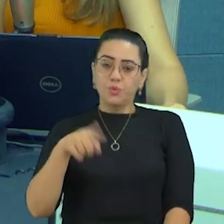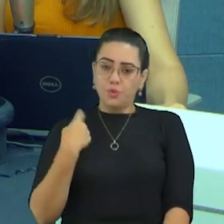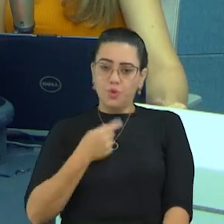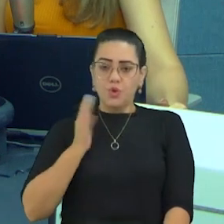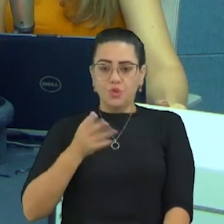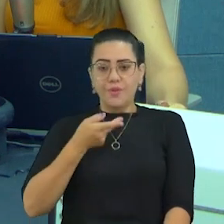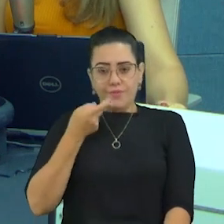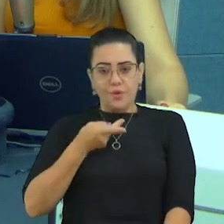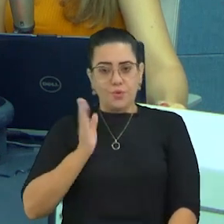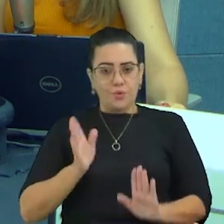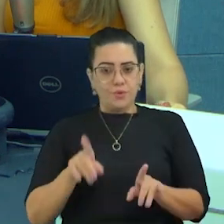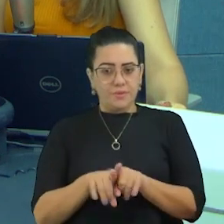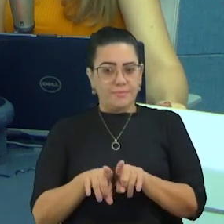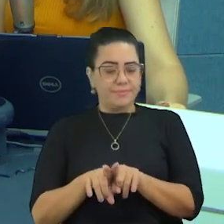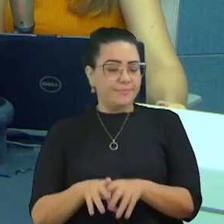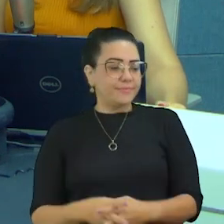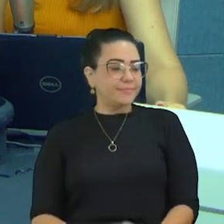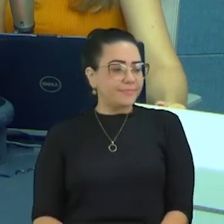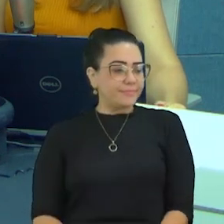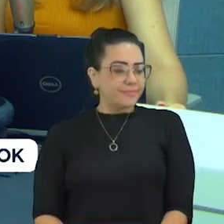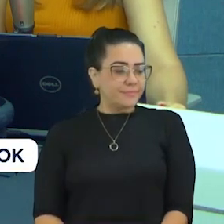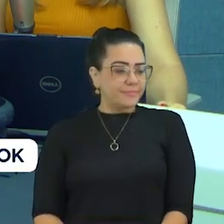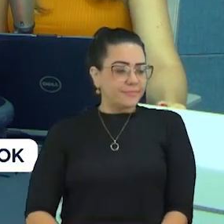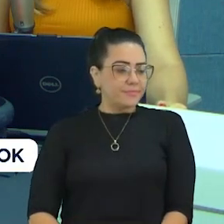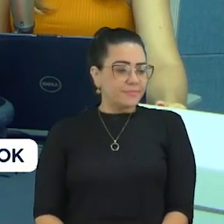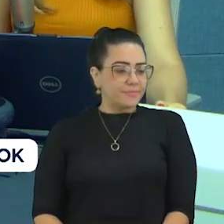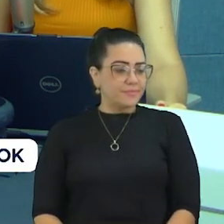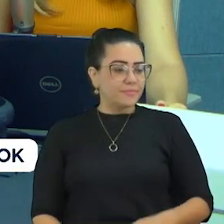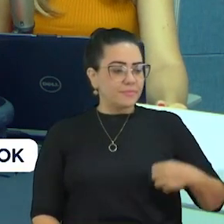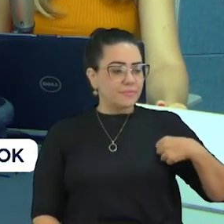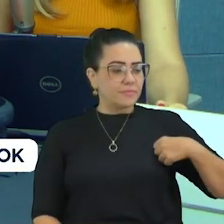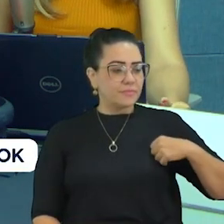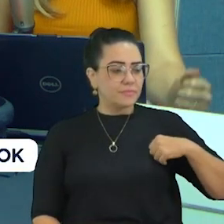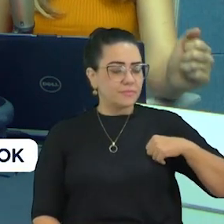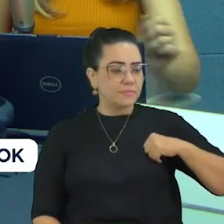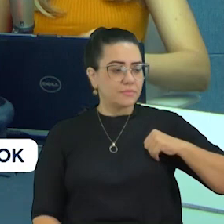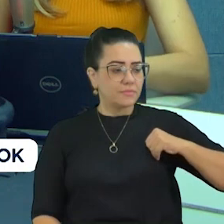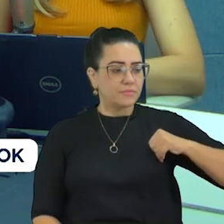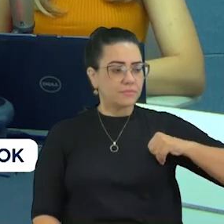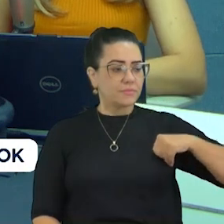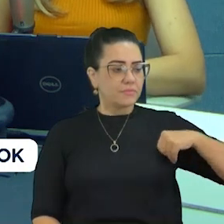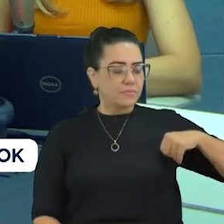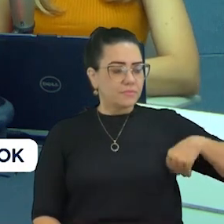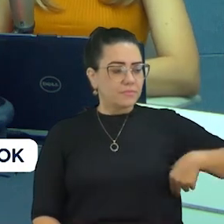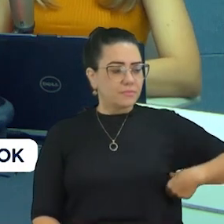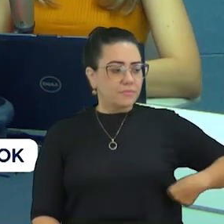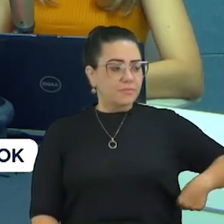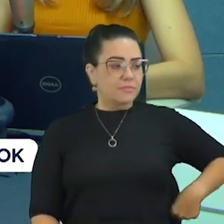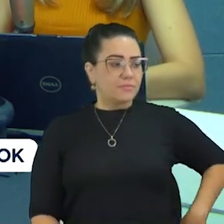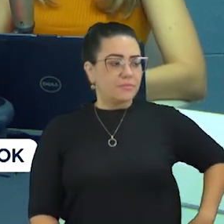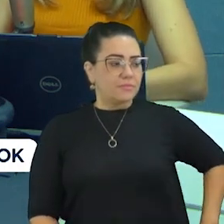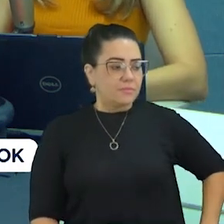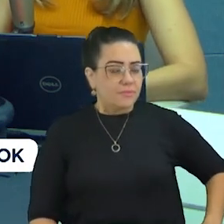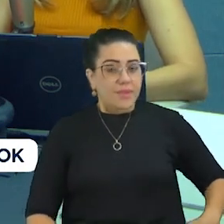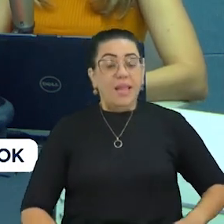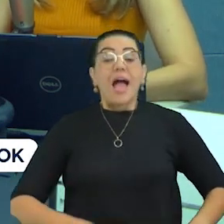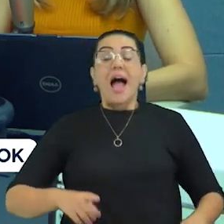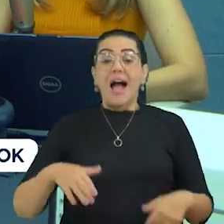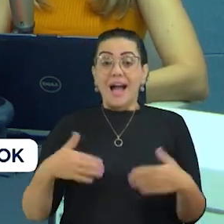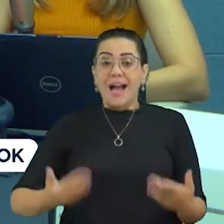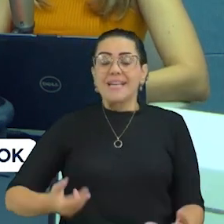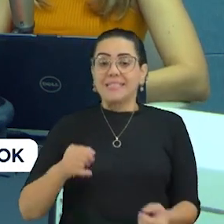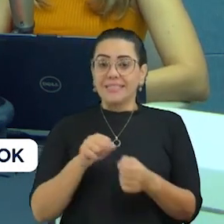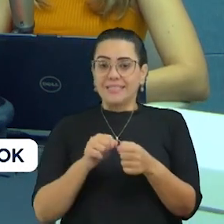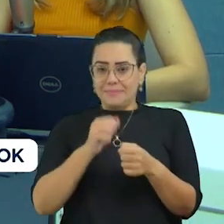falou. E qual que é o papel do farmacêutico? A importância desse profissional para orientar a população? Nós